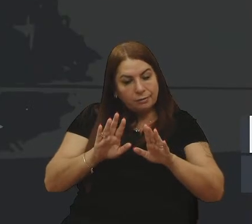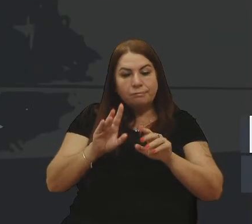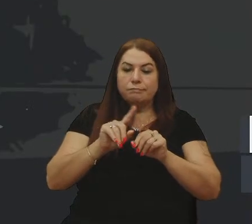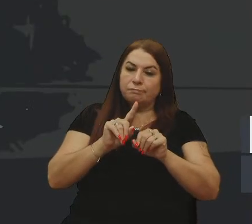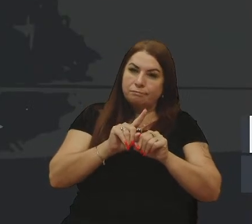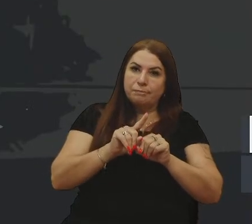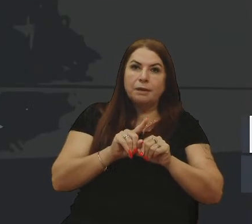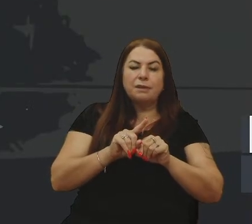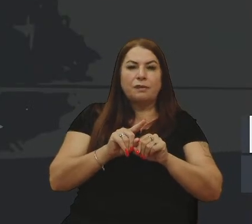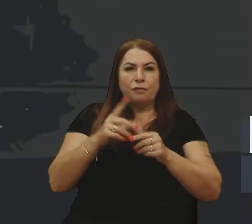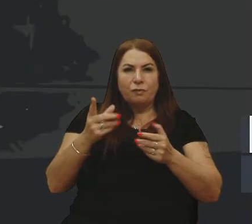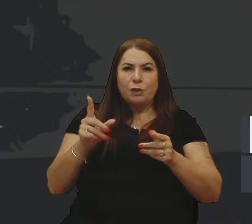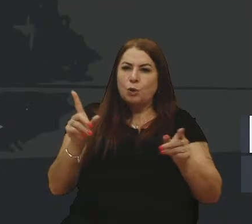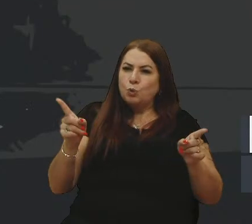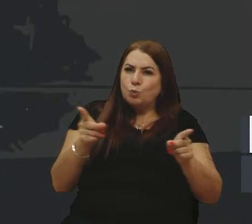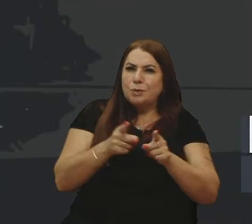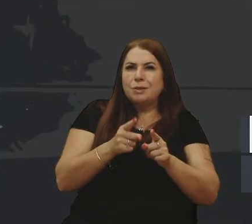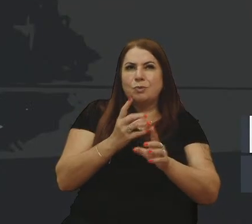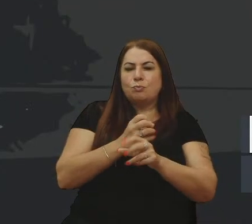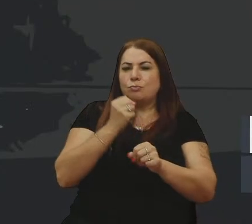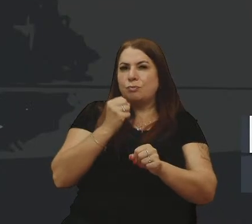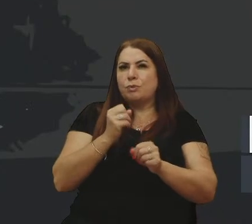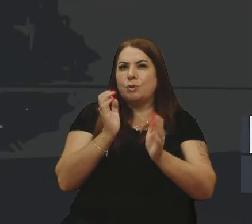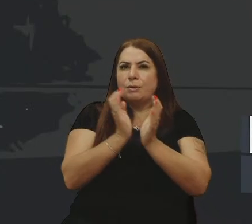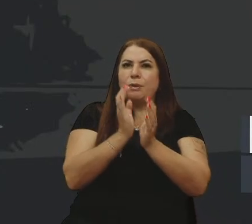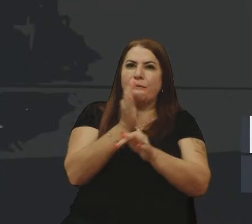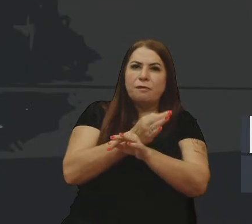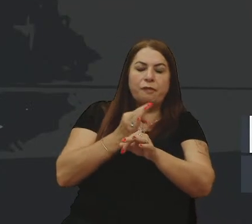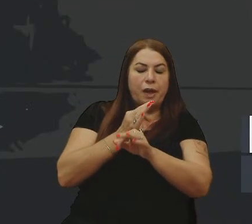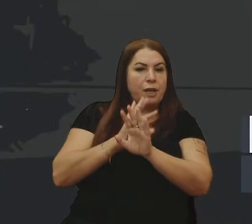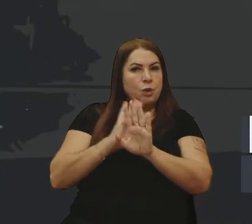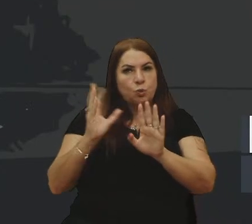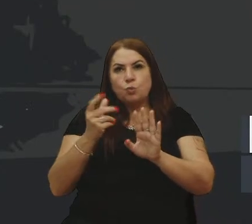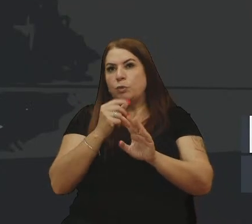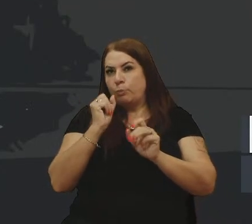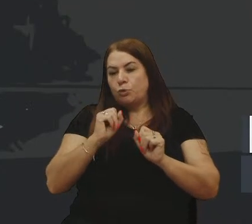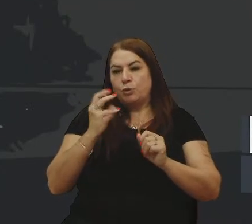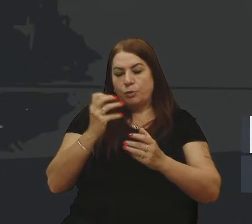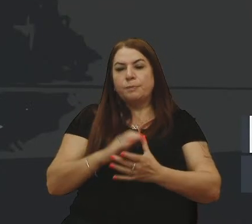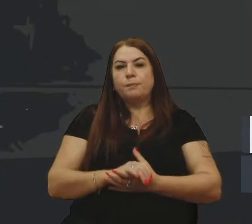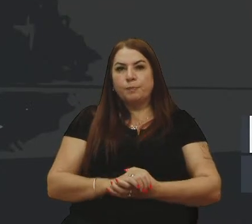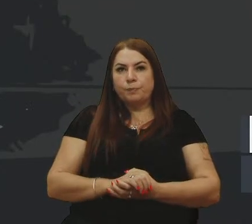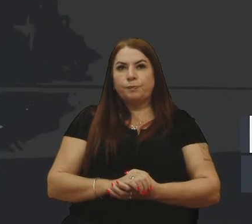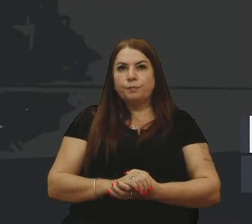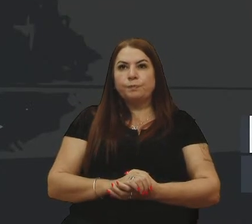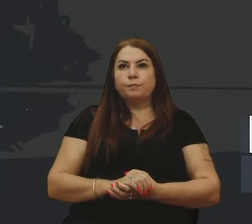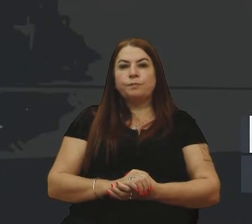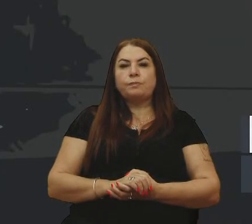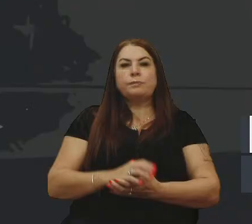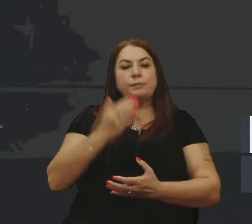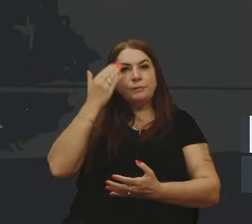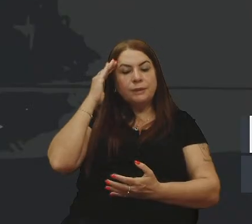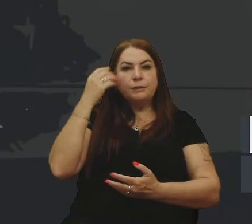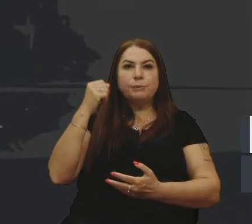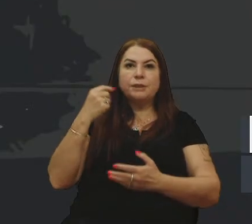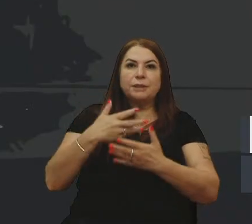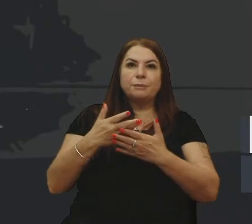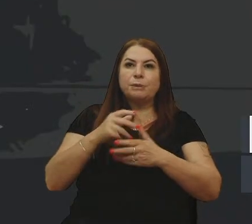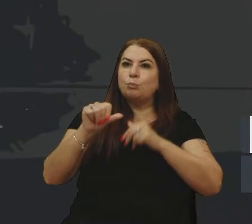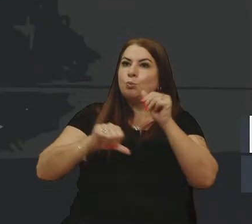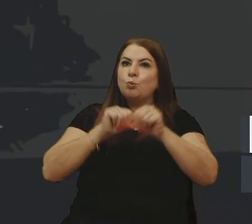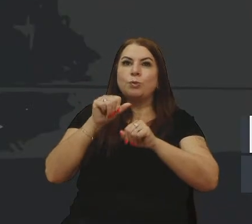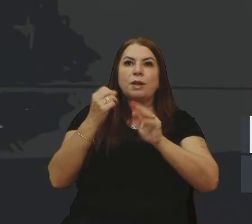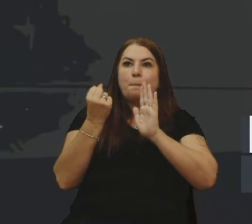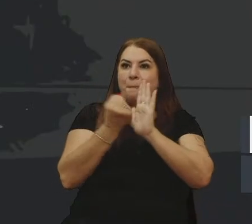bem desgastante, reduziu muito o faturamento, equipe de férias, tudo aquilo que podia acontecer, né? E aí a gente entendeu que a gente precisava dar uma revitalizada na